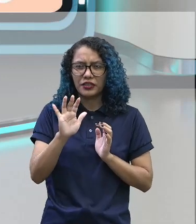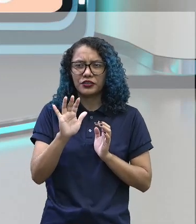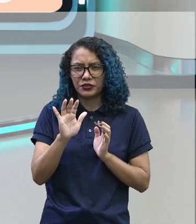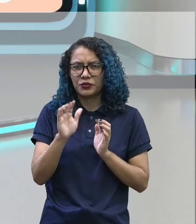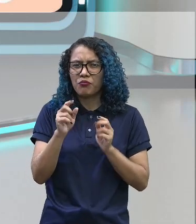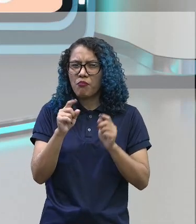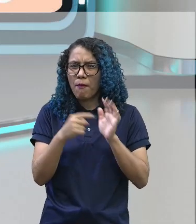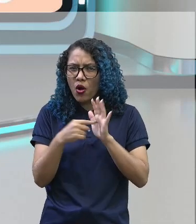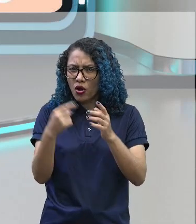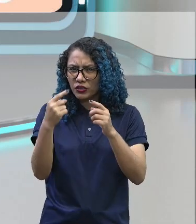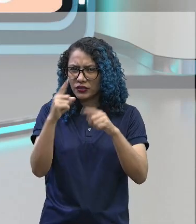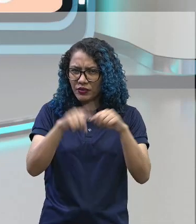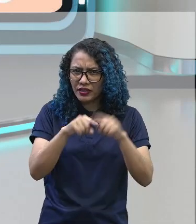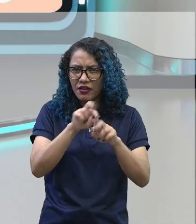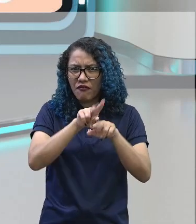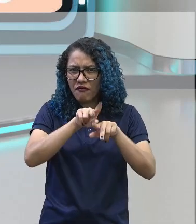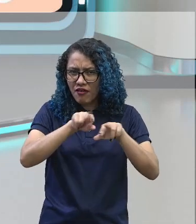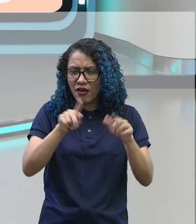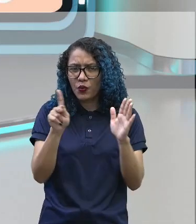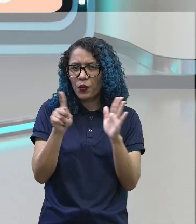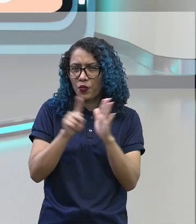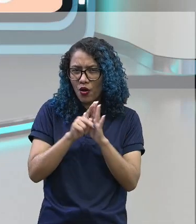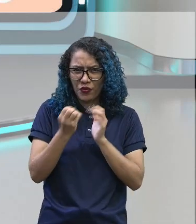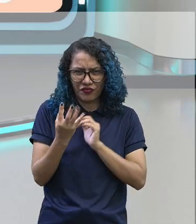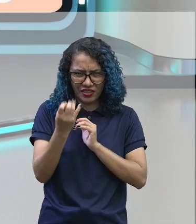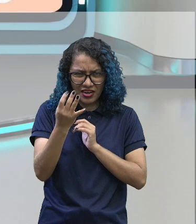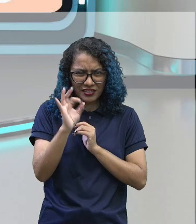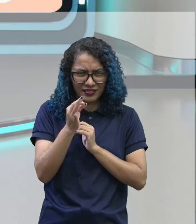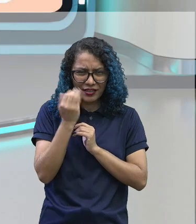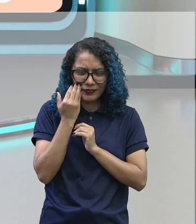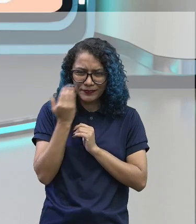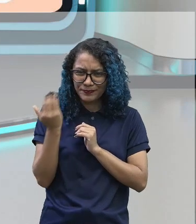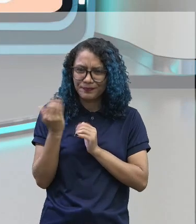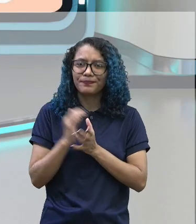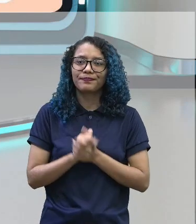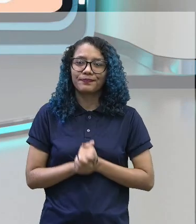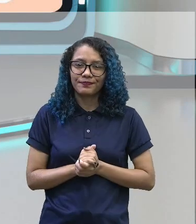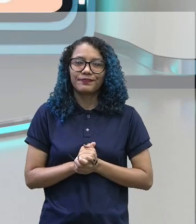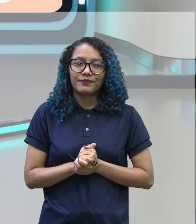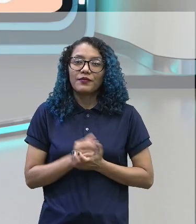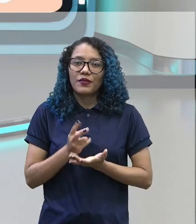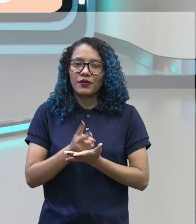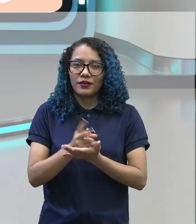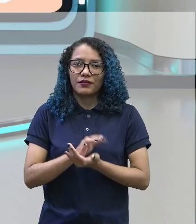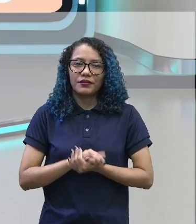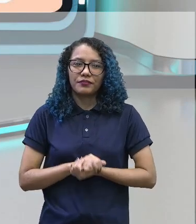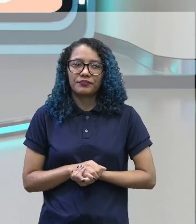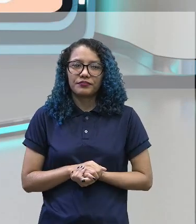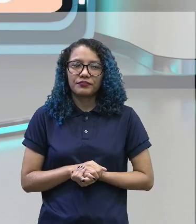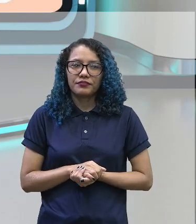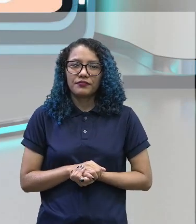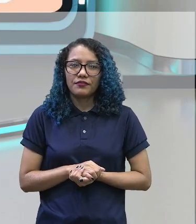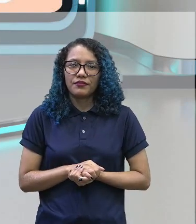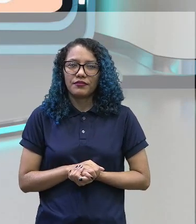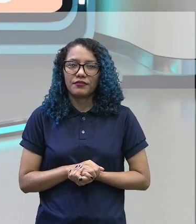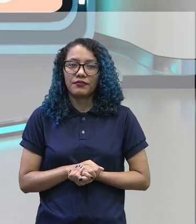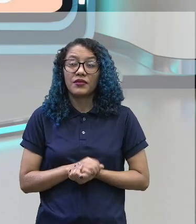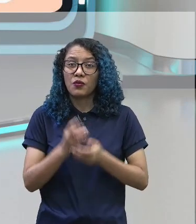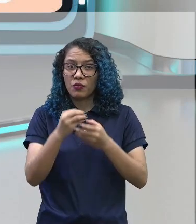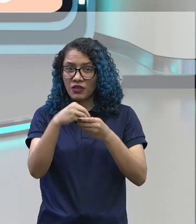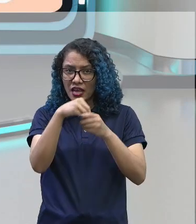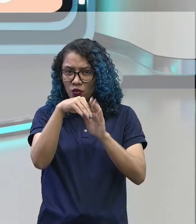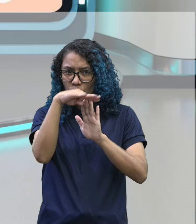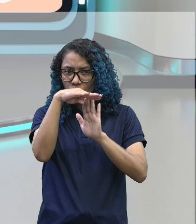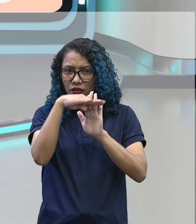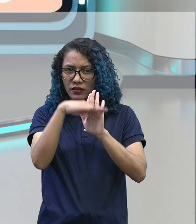né, objetos de uma viagem. Então, continuando. Nessa lista, né,